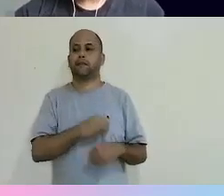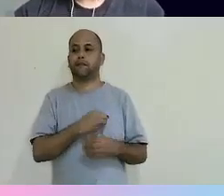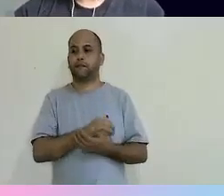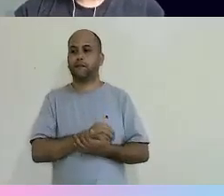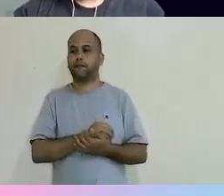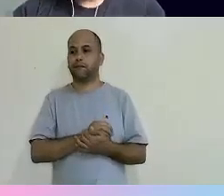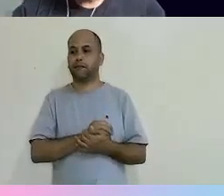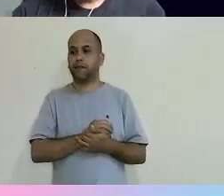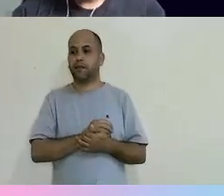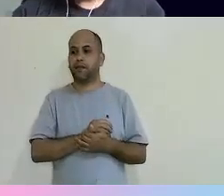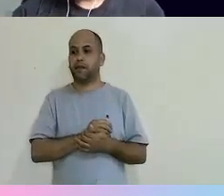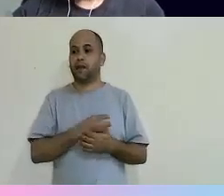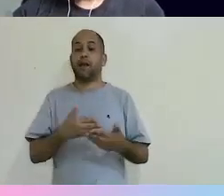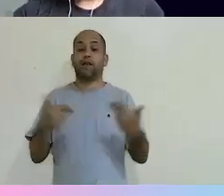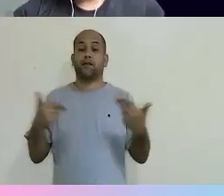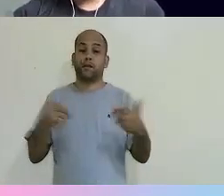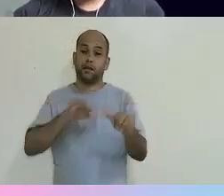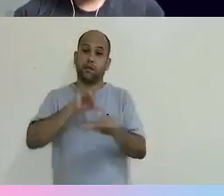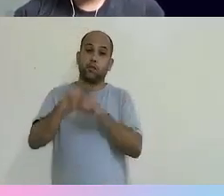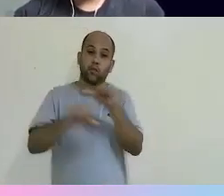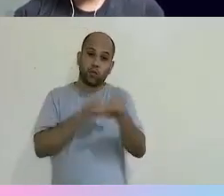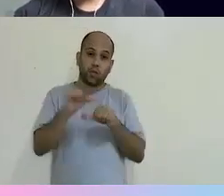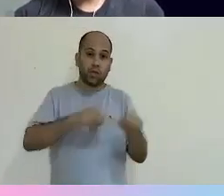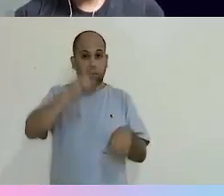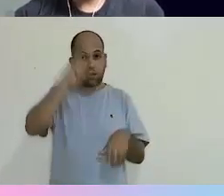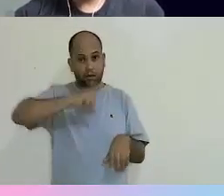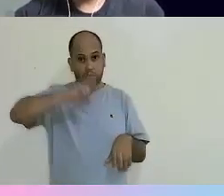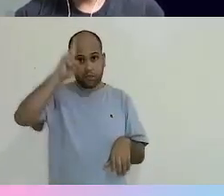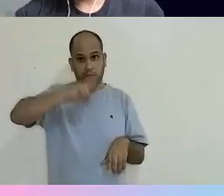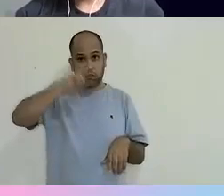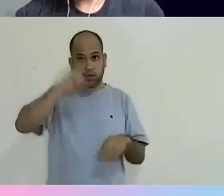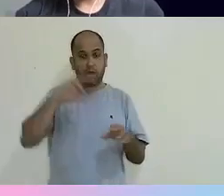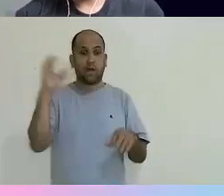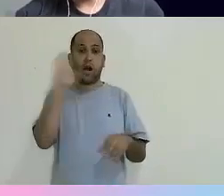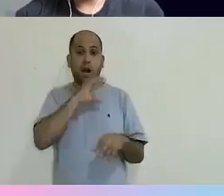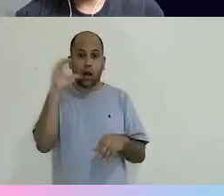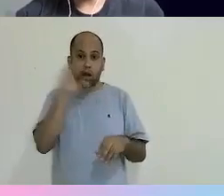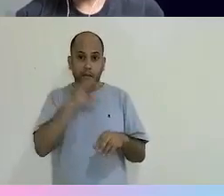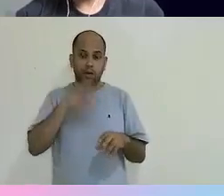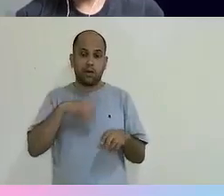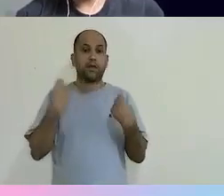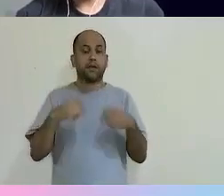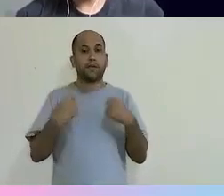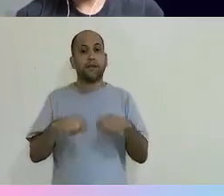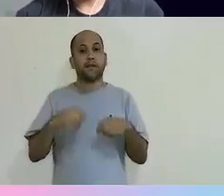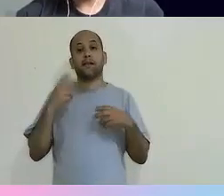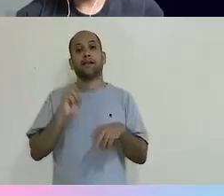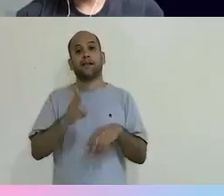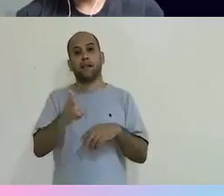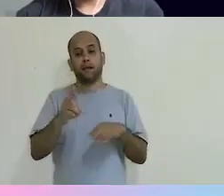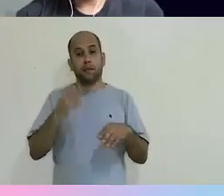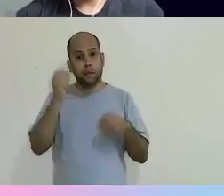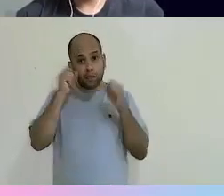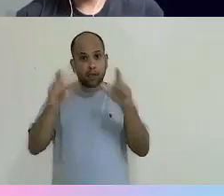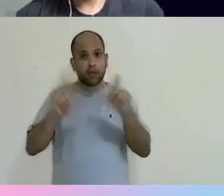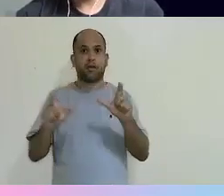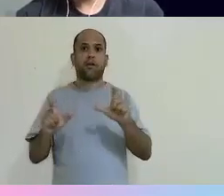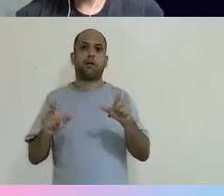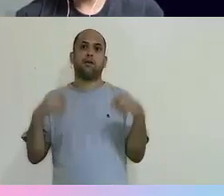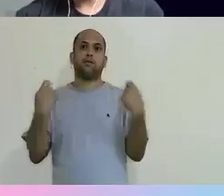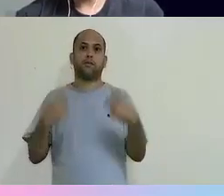né, as coisas vêm mudando tão rápido, né, o quão a gente tem que estar sempre atualizado, a gente sempre tem que estar